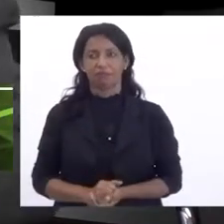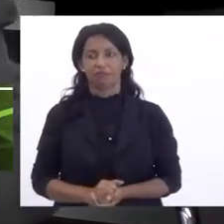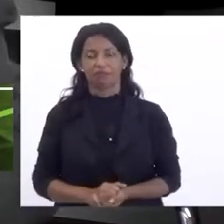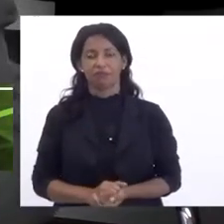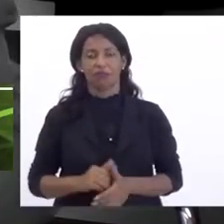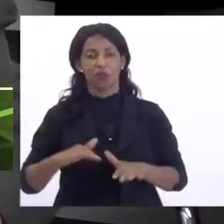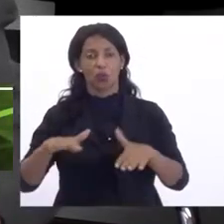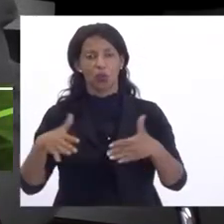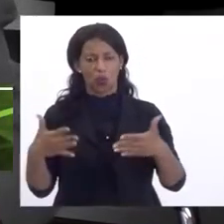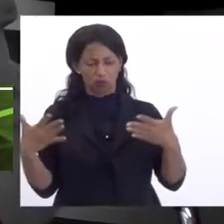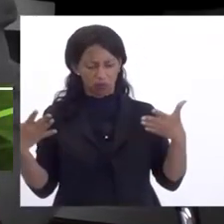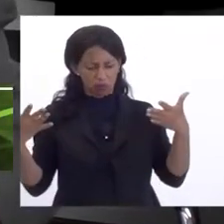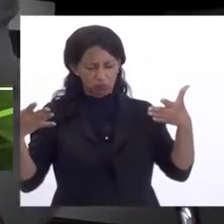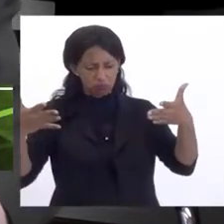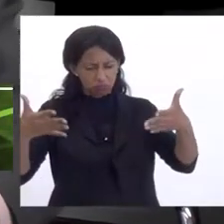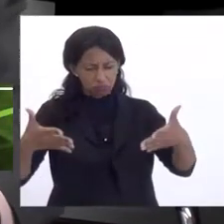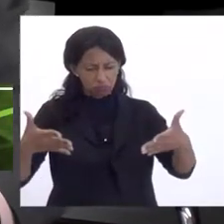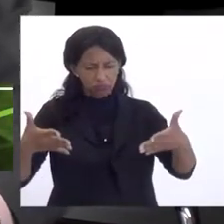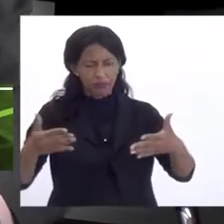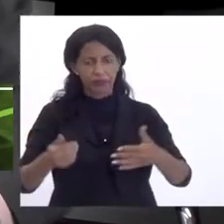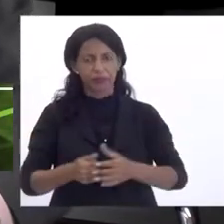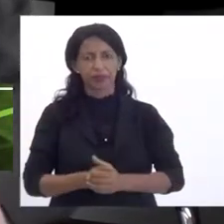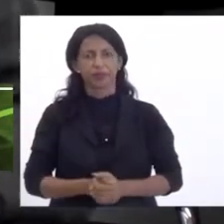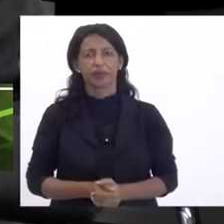quando eu debruço em cima